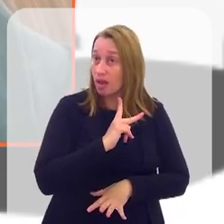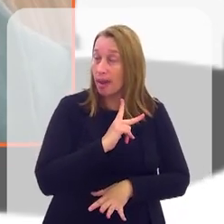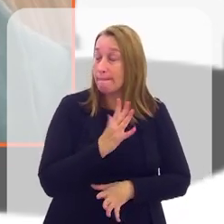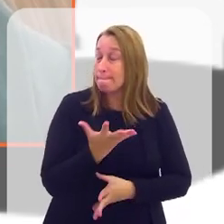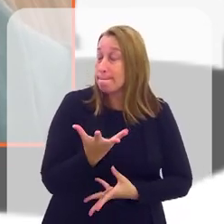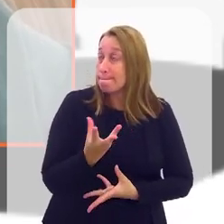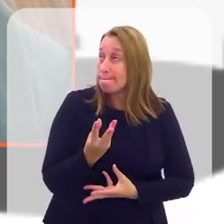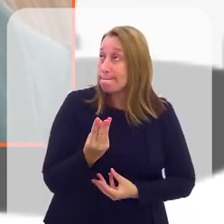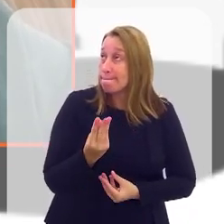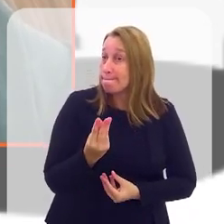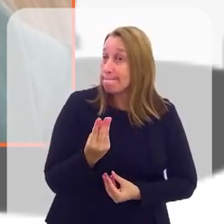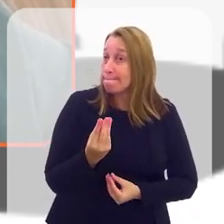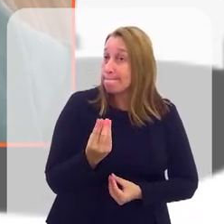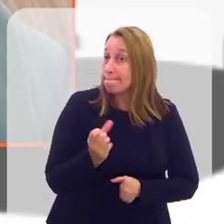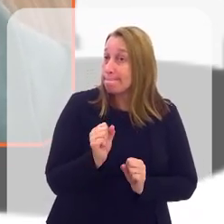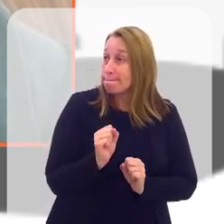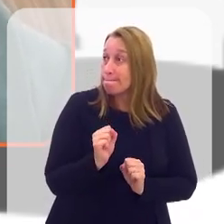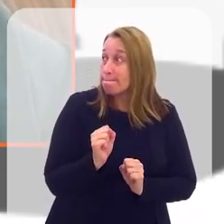particulares eles